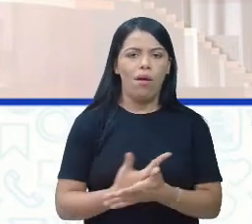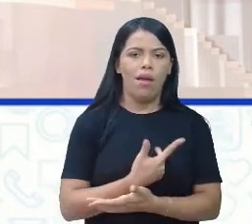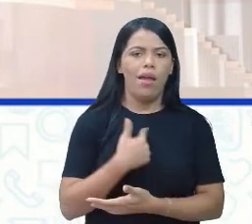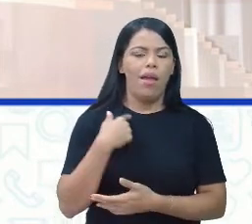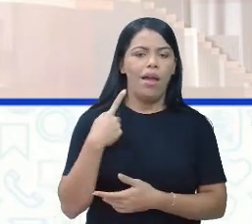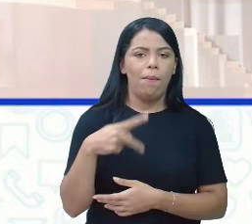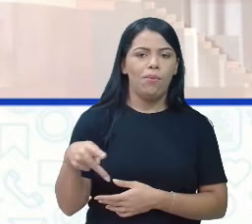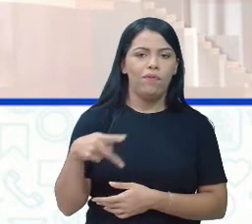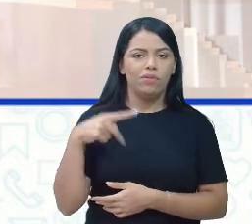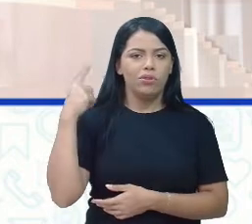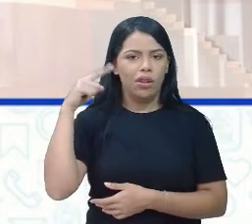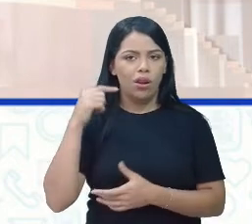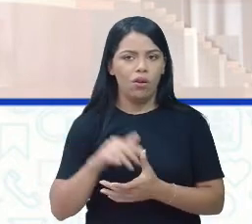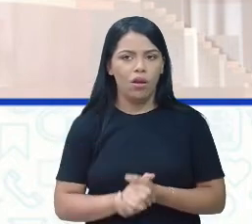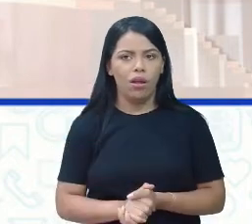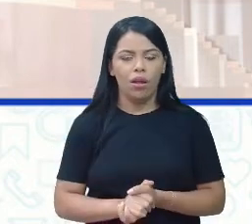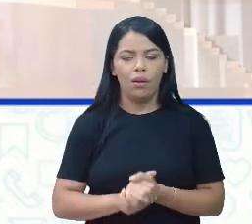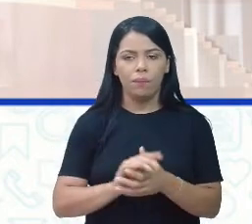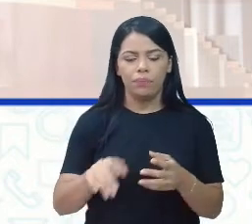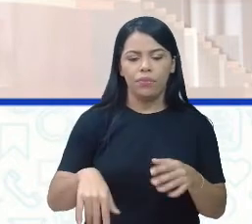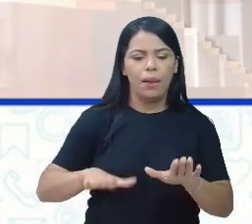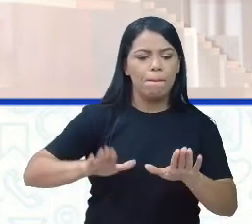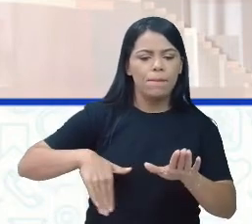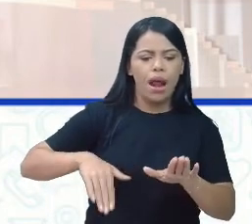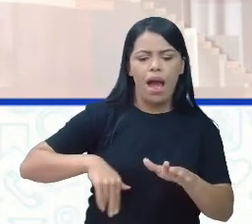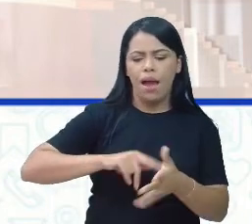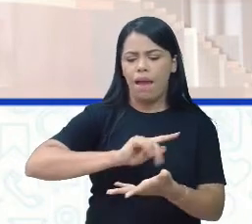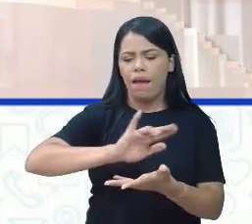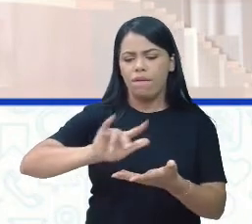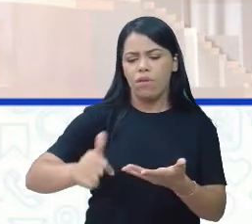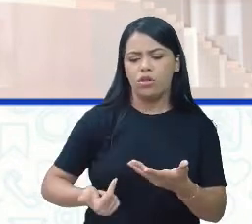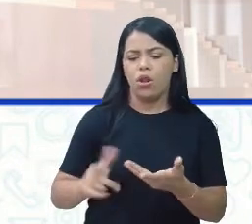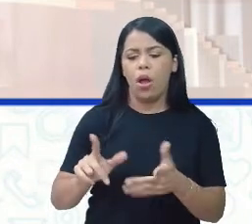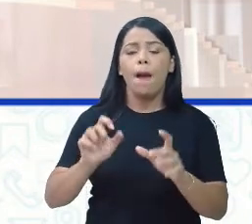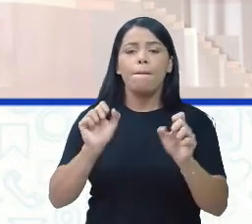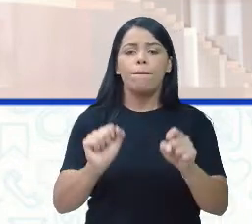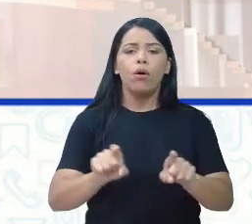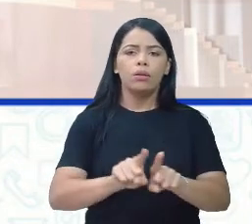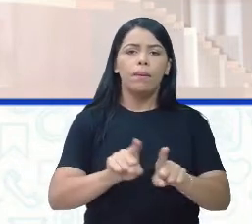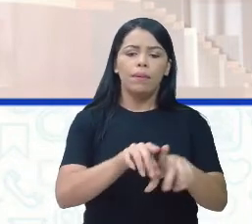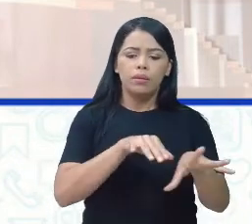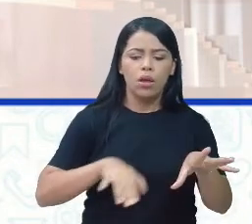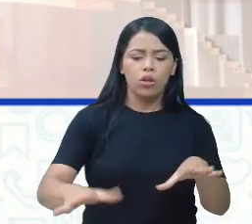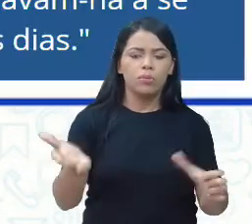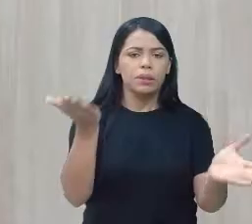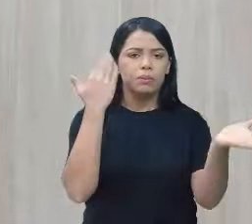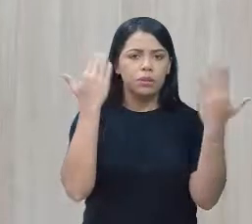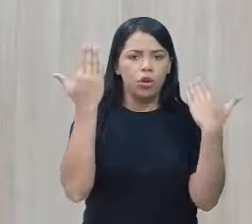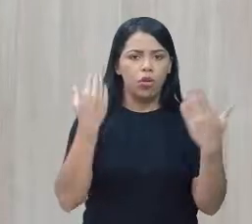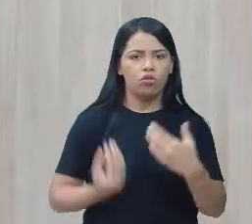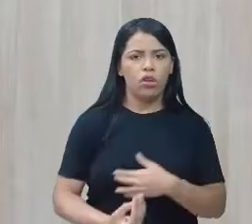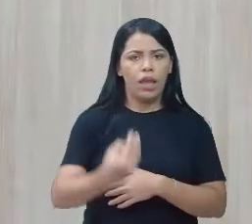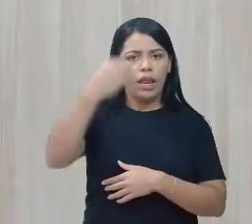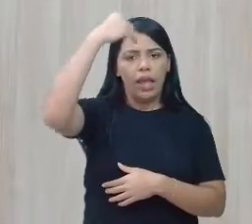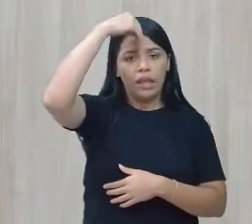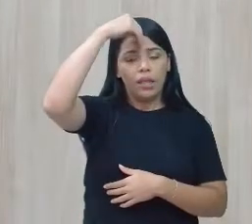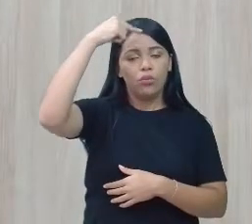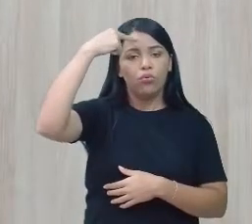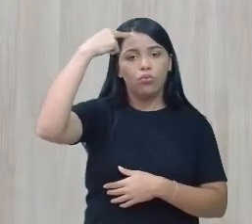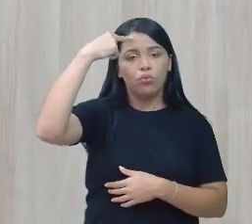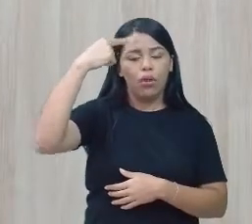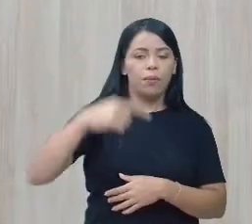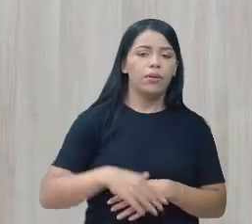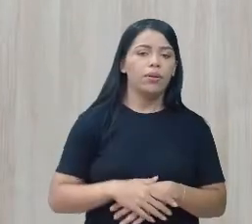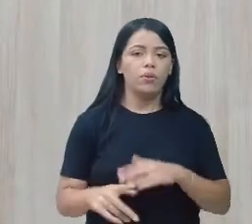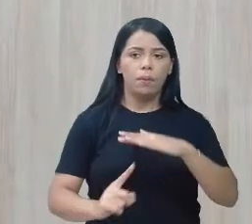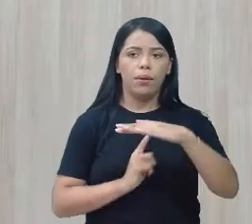louca, praia, etc. E pode ser também um espaço psicológico, né, que a gente já falou aqui na mente da personagem. Vamos ver como a gente